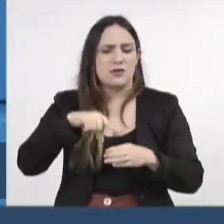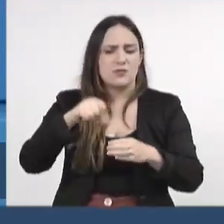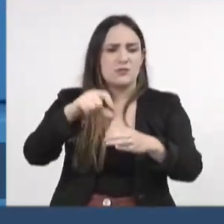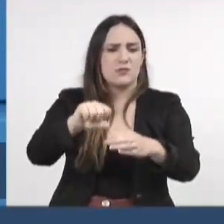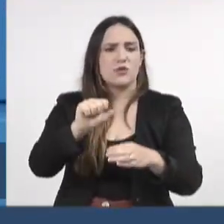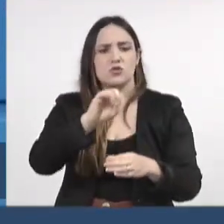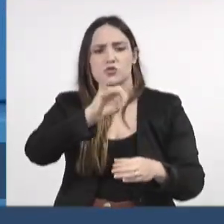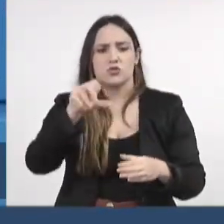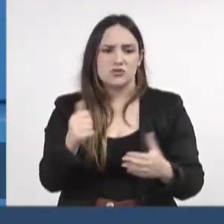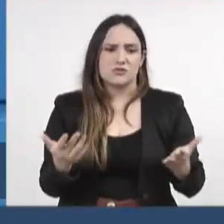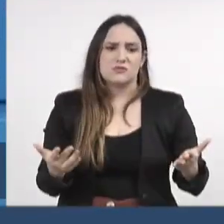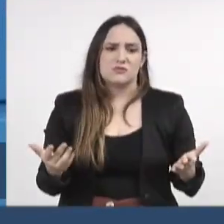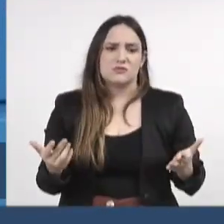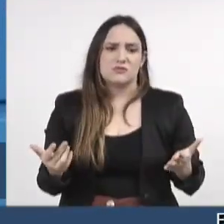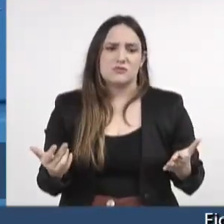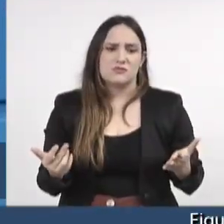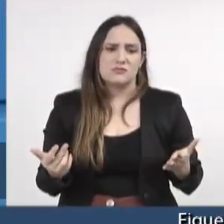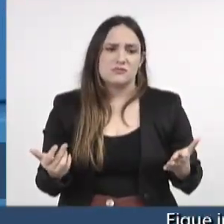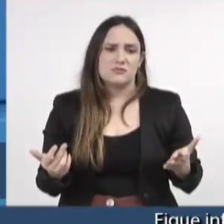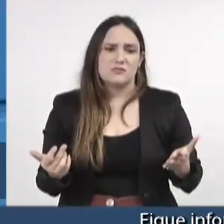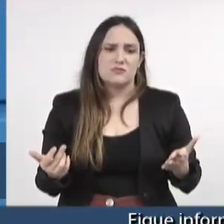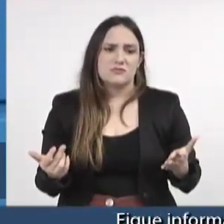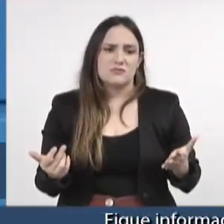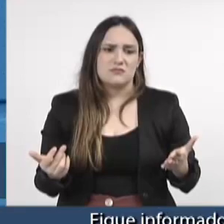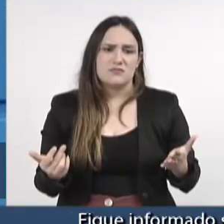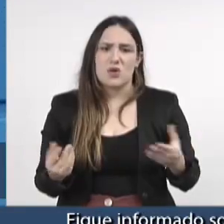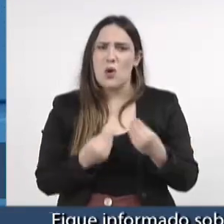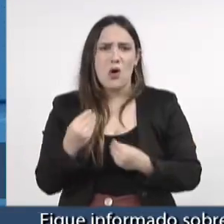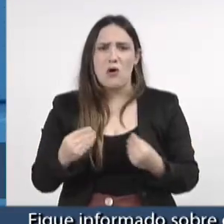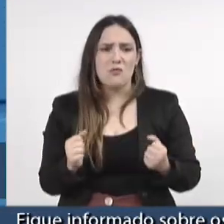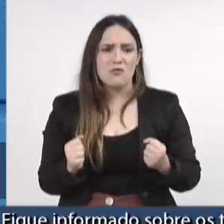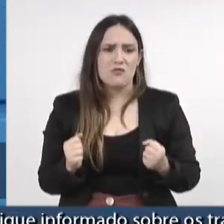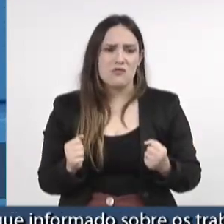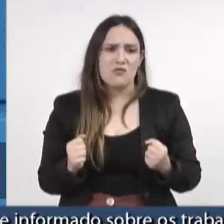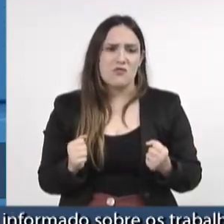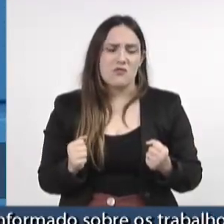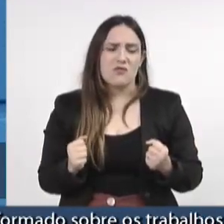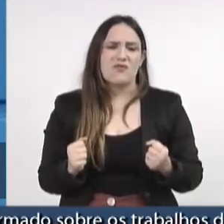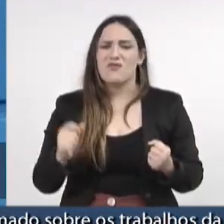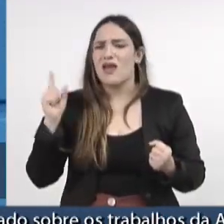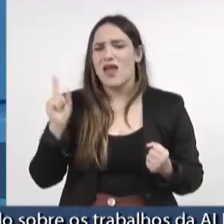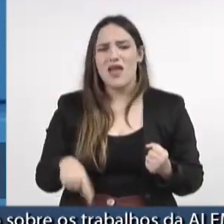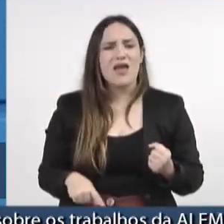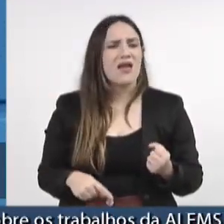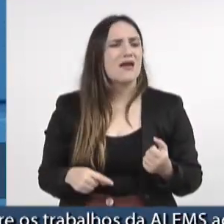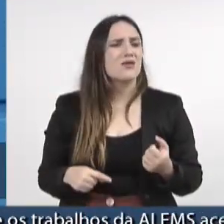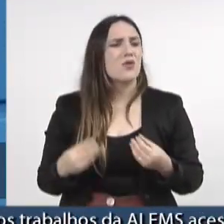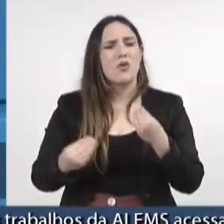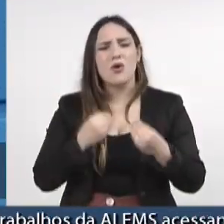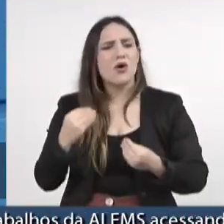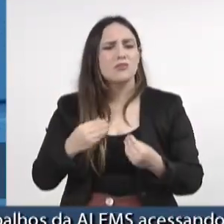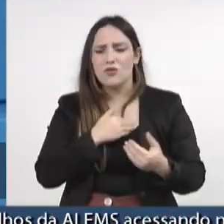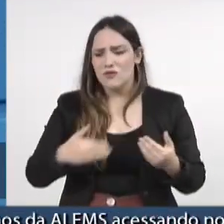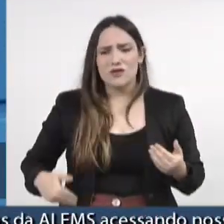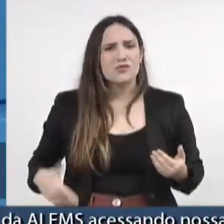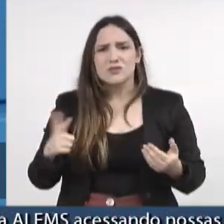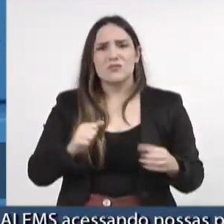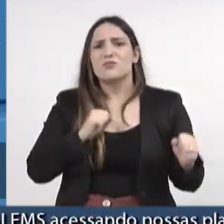Rio Brilhante, de uma família de português, é o título de 1854.